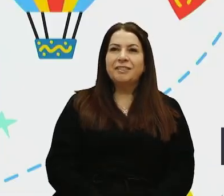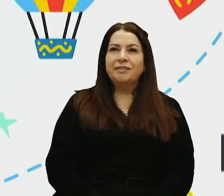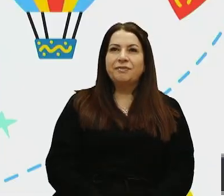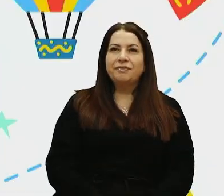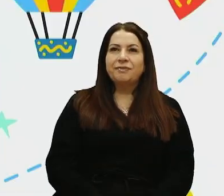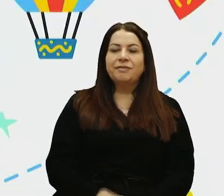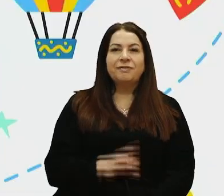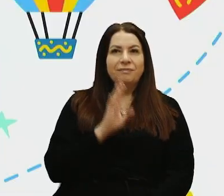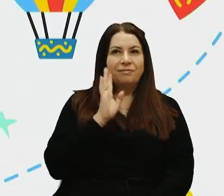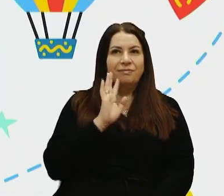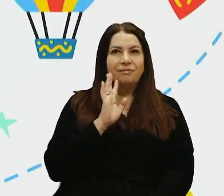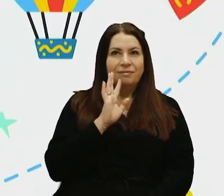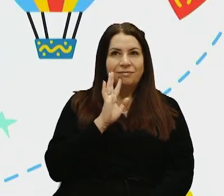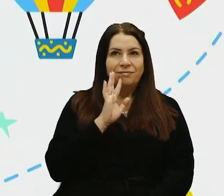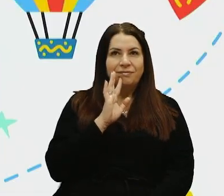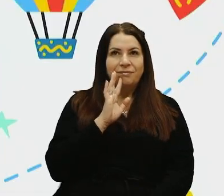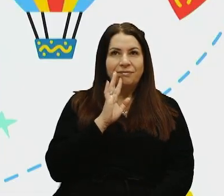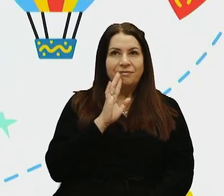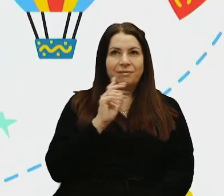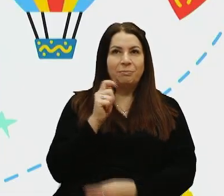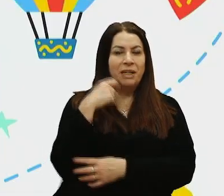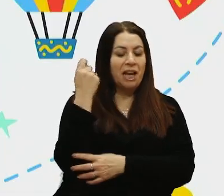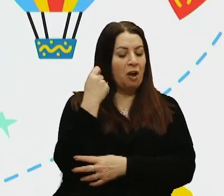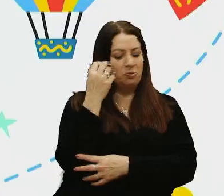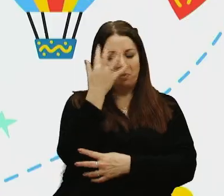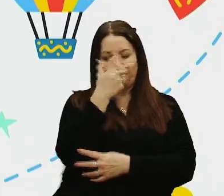Que legal. Mas que gaúcho mais lindo.